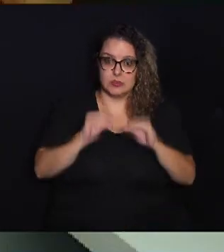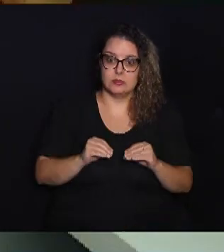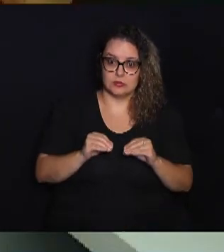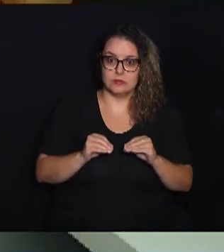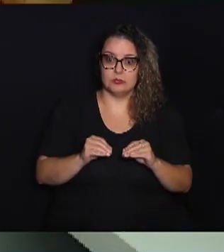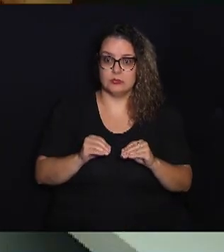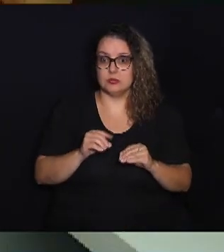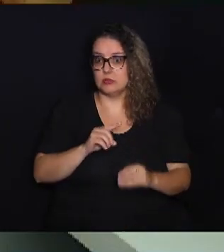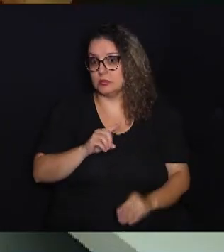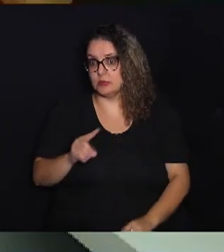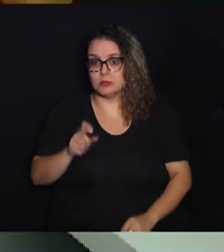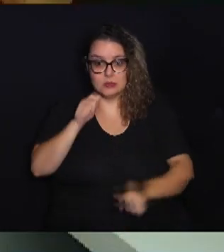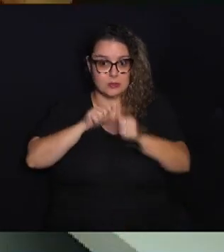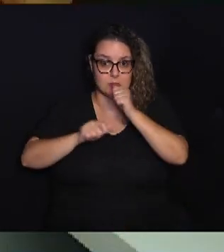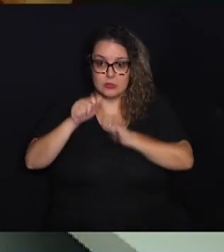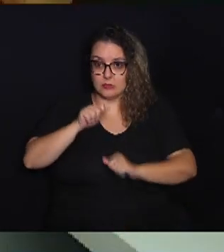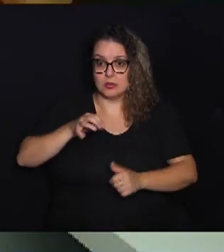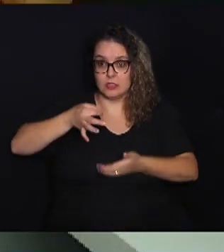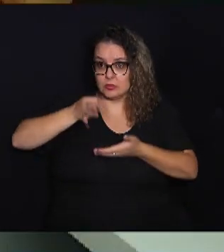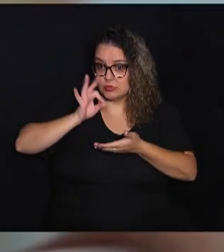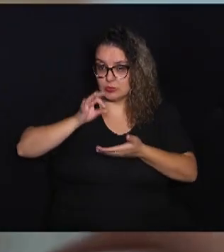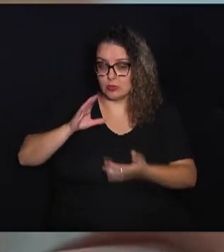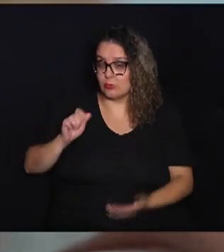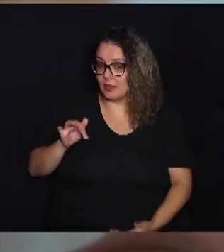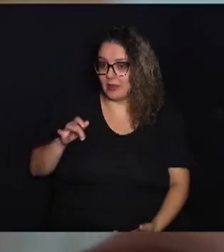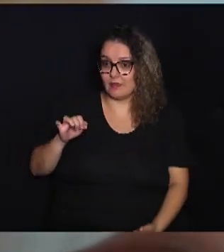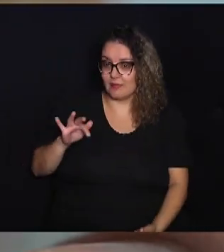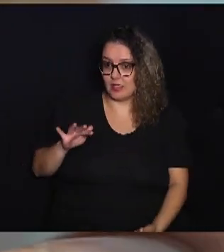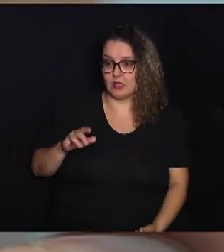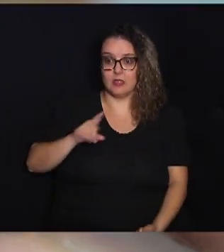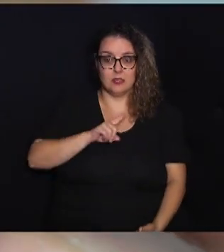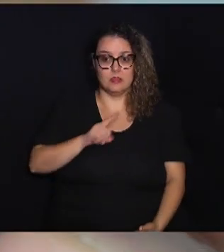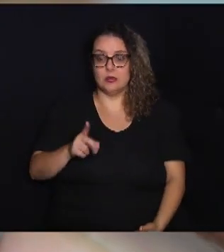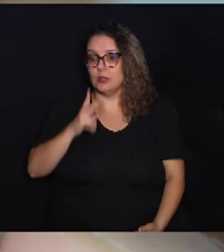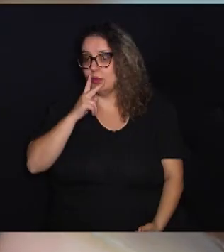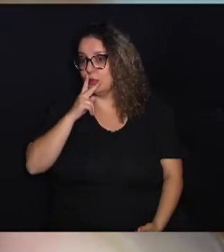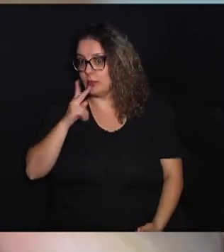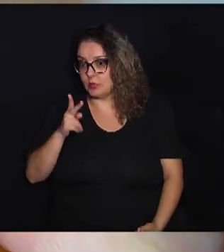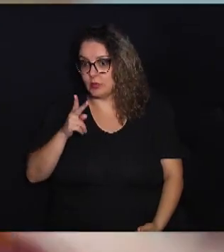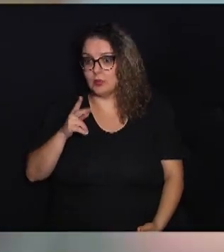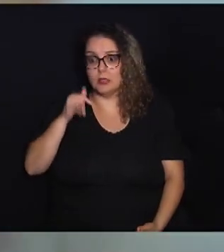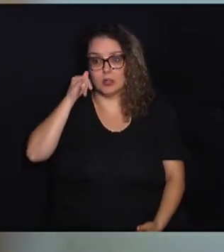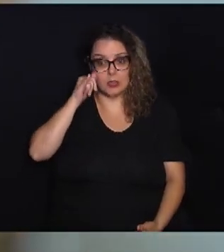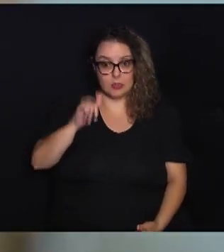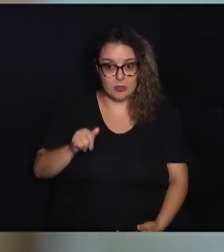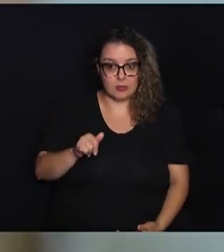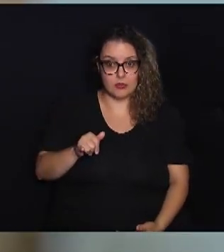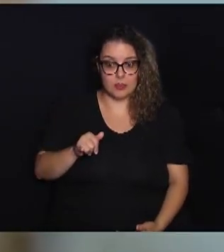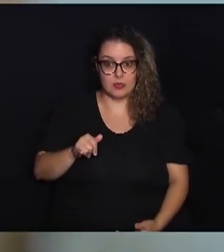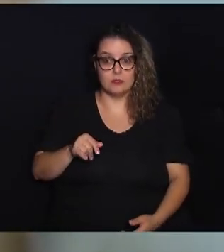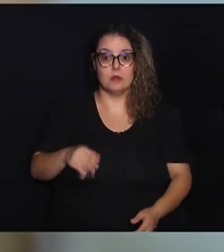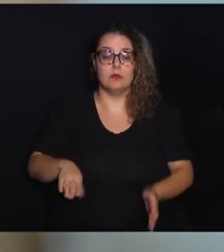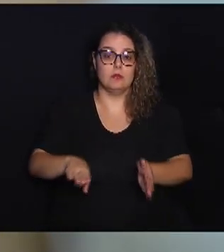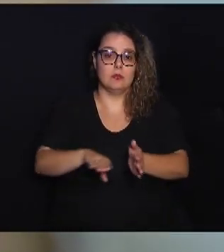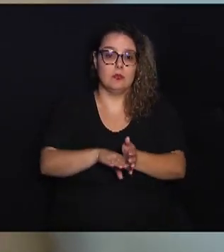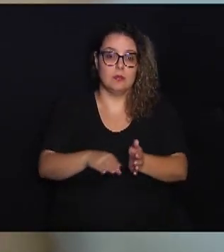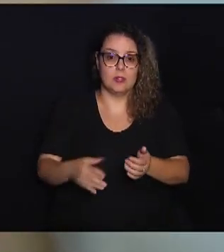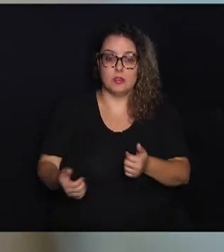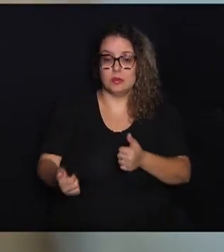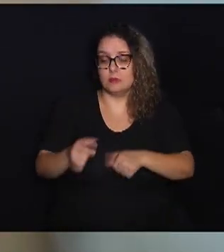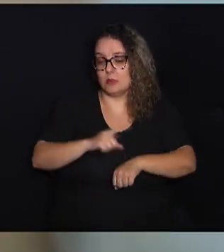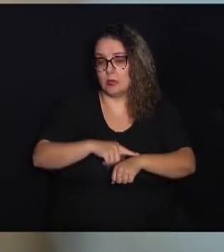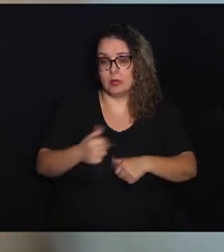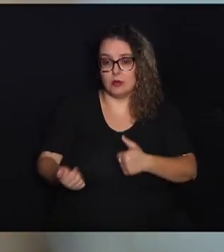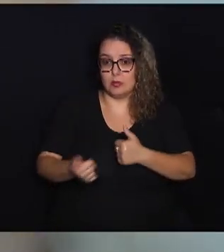não ingerir bebida cafeinada, não, quem é tabagista, evitar fumar perto da hora de dormir, né? O ideal é não fumar, mas se